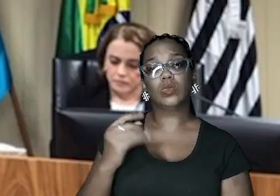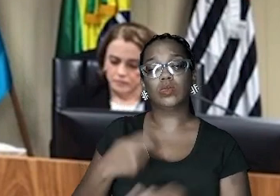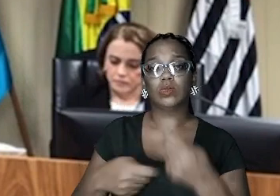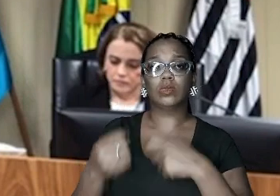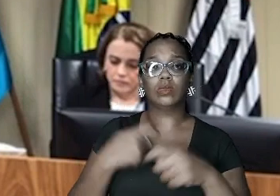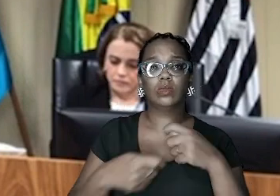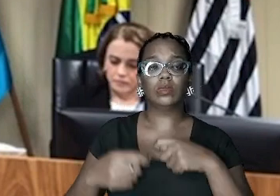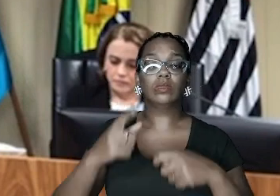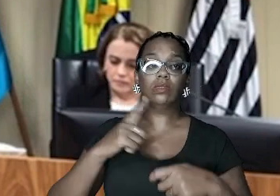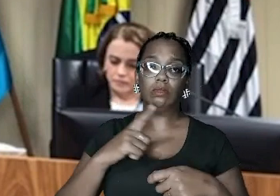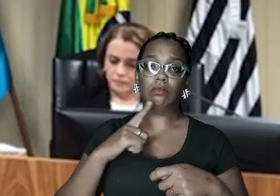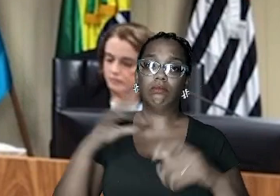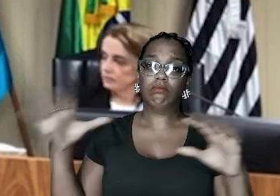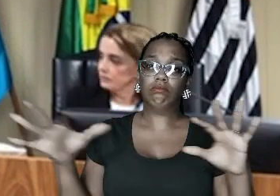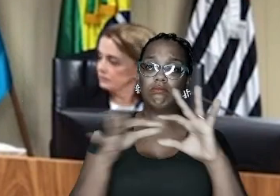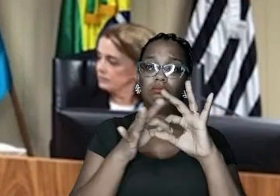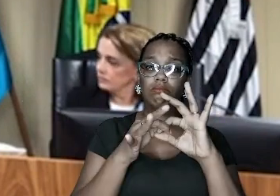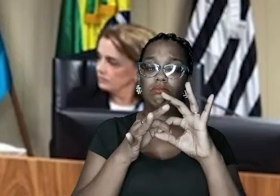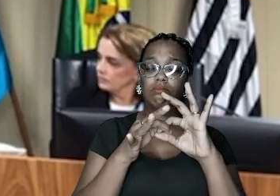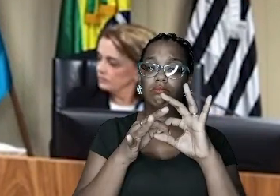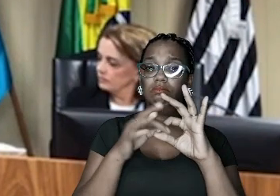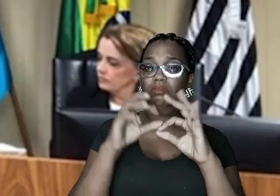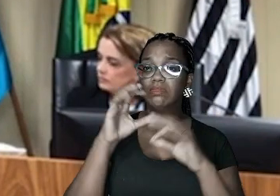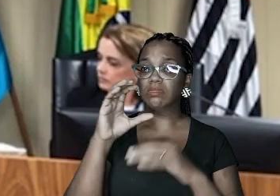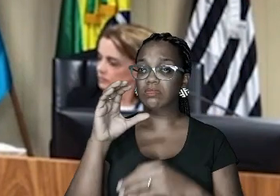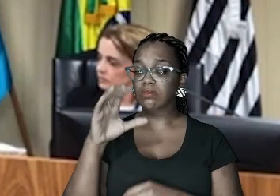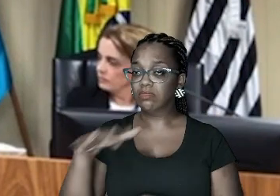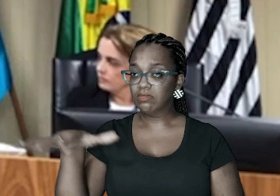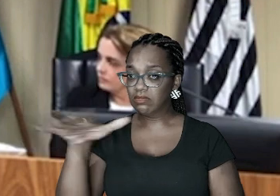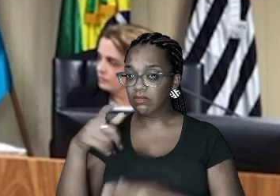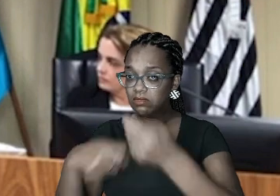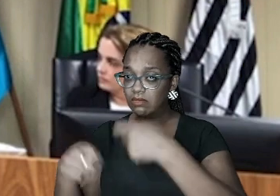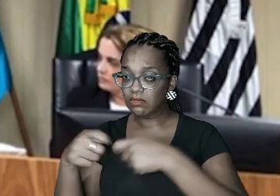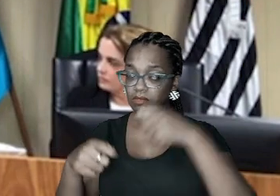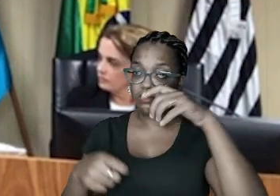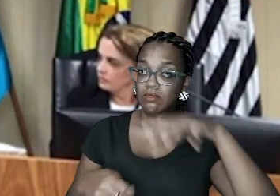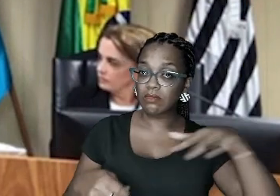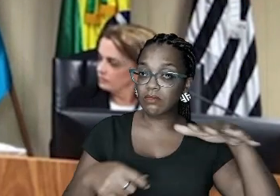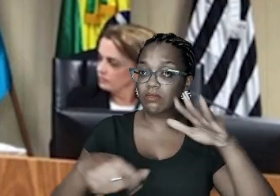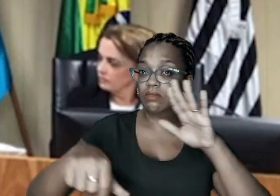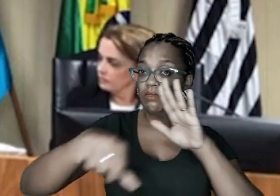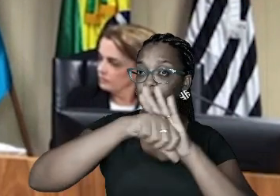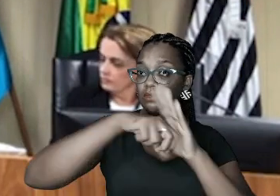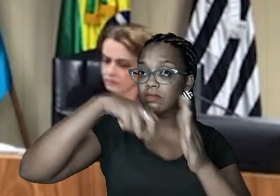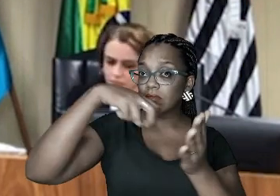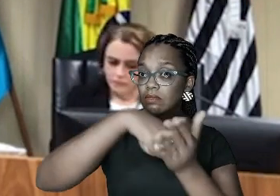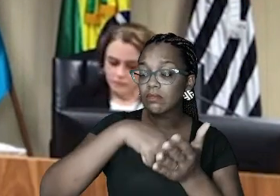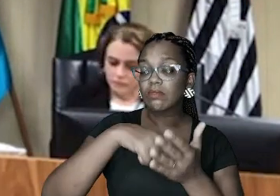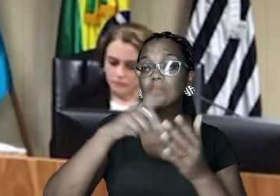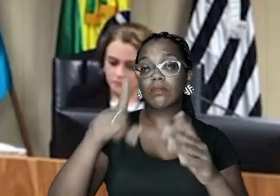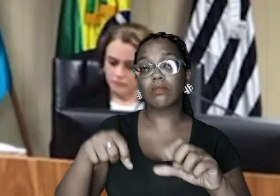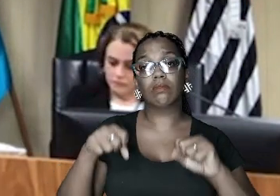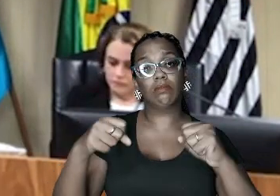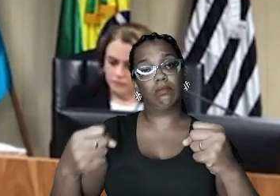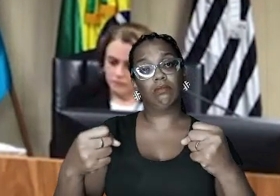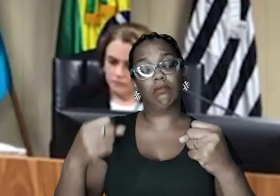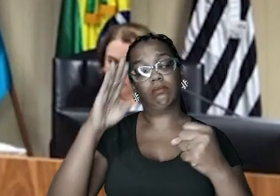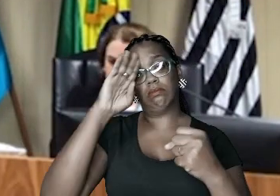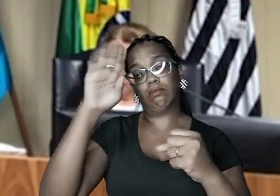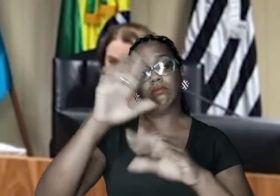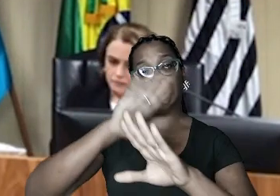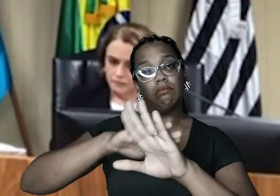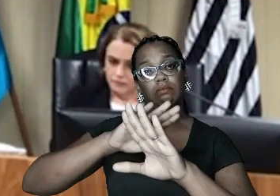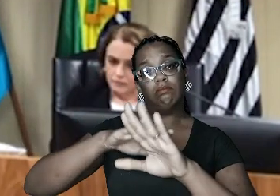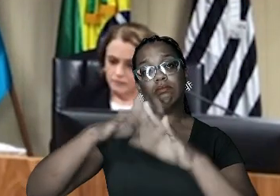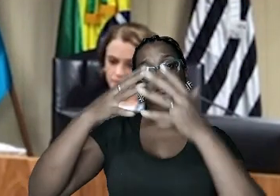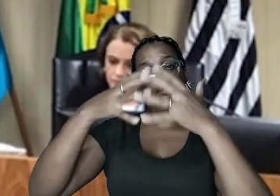uma relação condicionante aqui entre a Seara administrativa e a Seara penal até mesmo por força dos princípios de fragmentariedade e